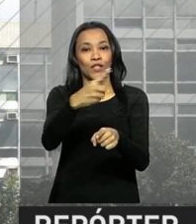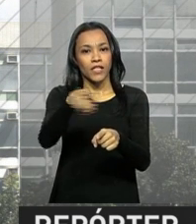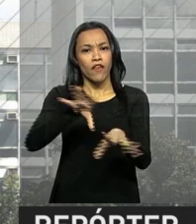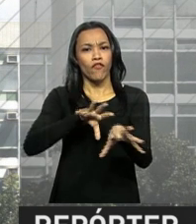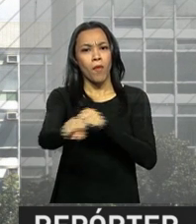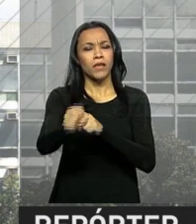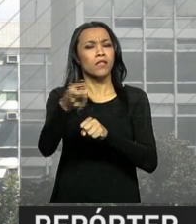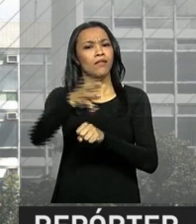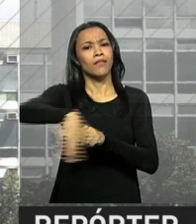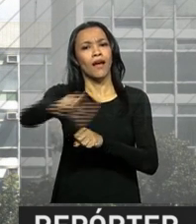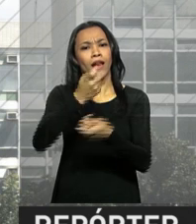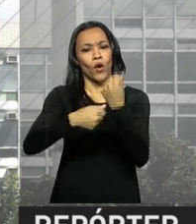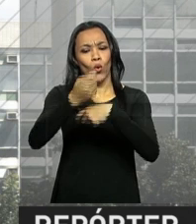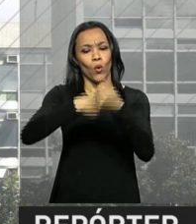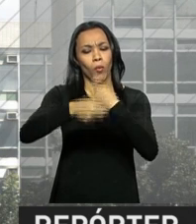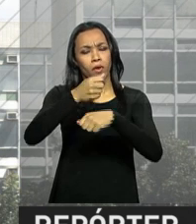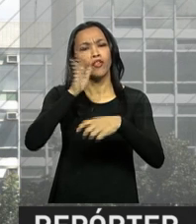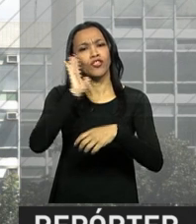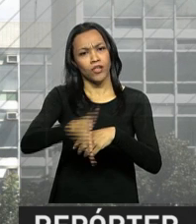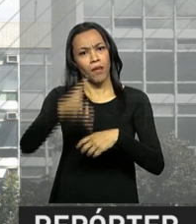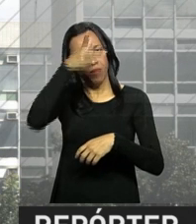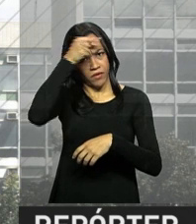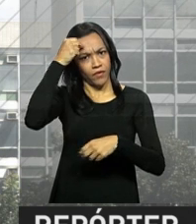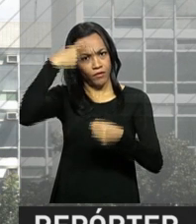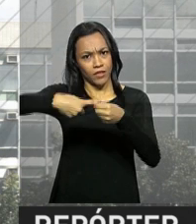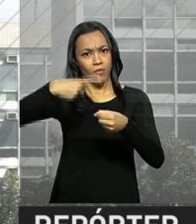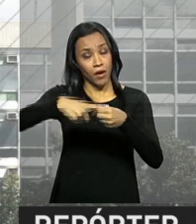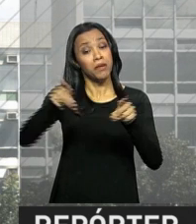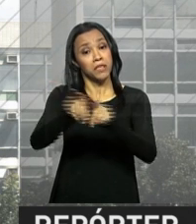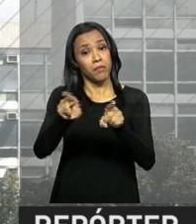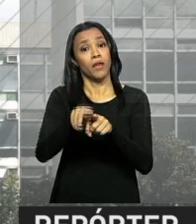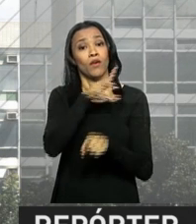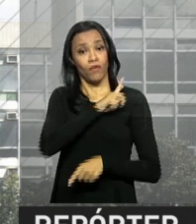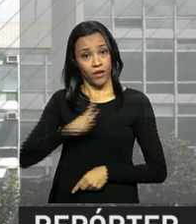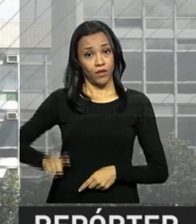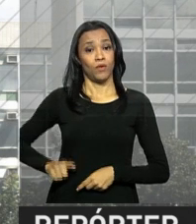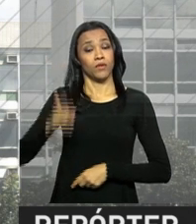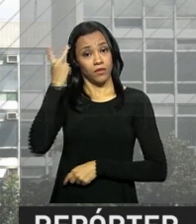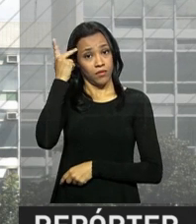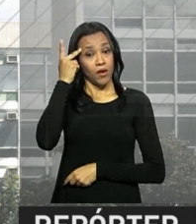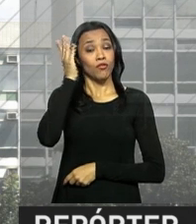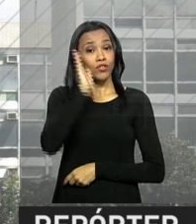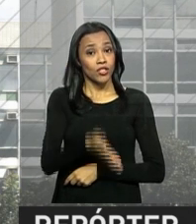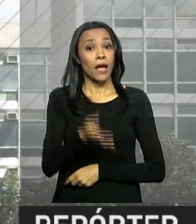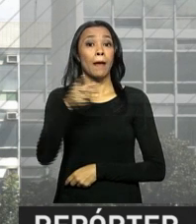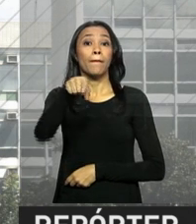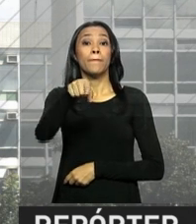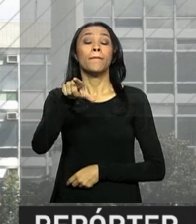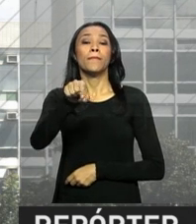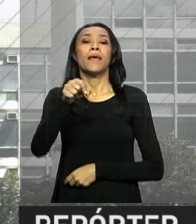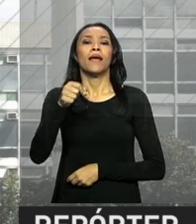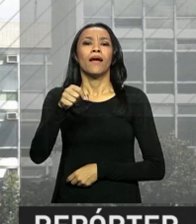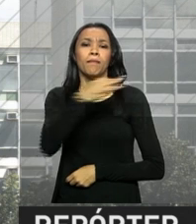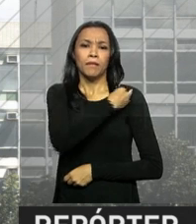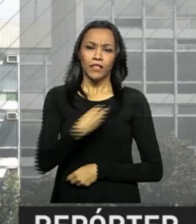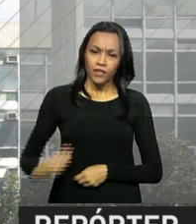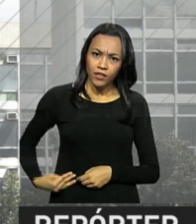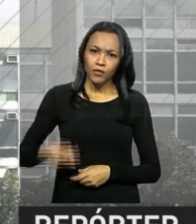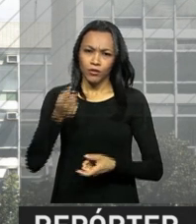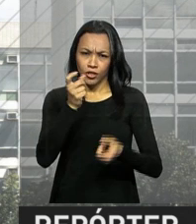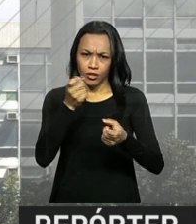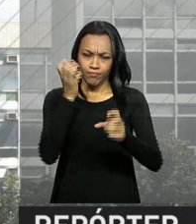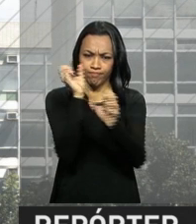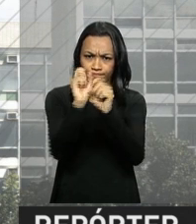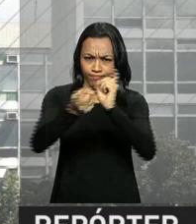economia, Serra já foi prefeito de São Paulo e governador do estado. Também foi ministro do Planejamento e da Saúde no governo Fernando Henrique